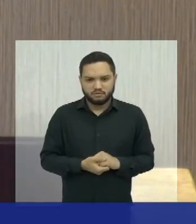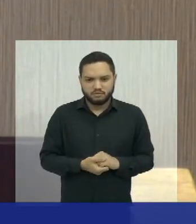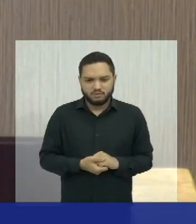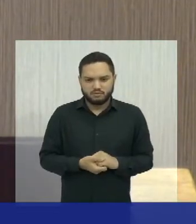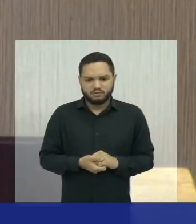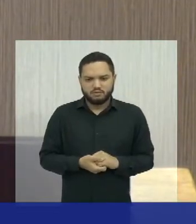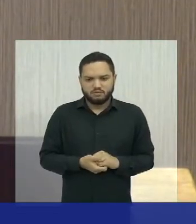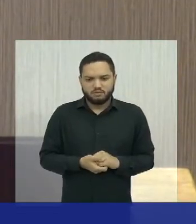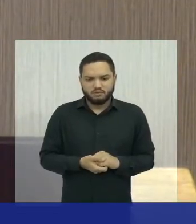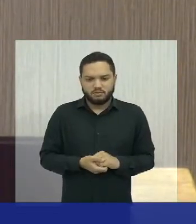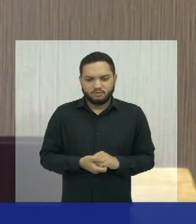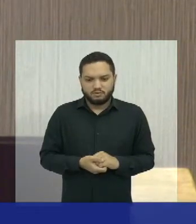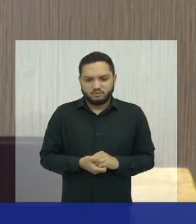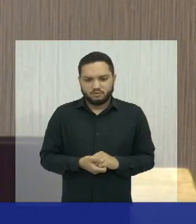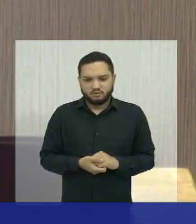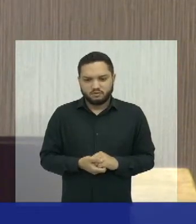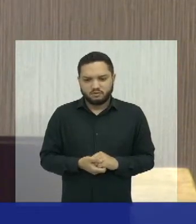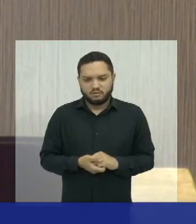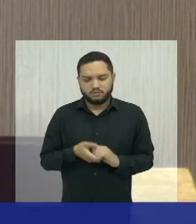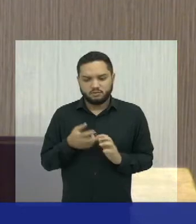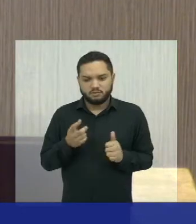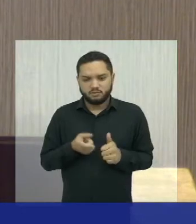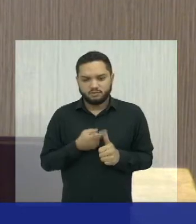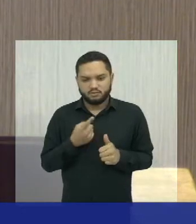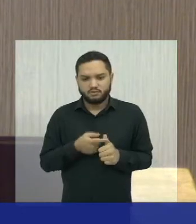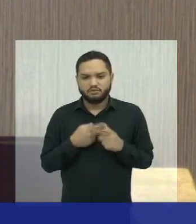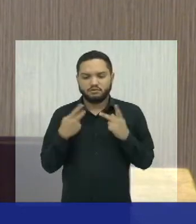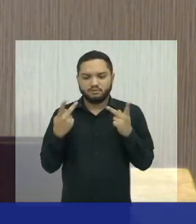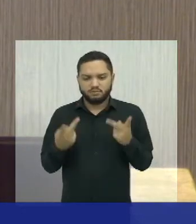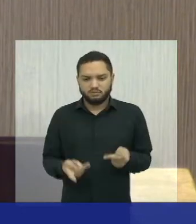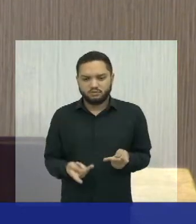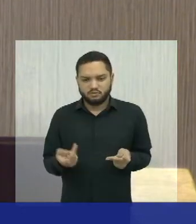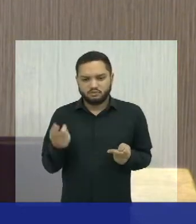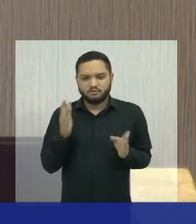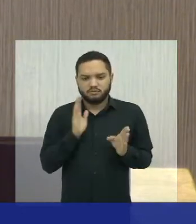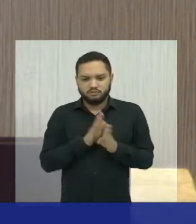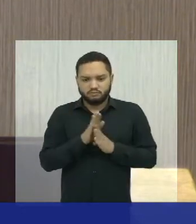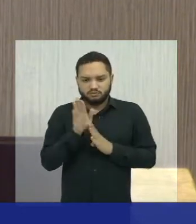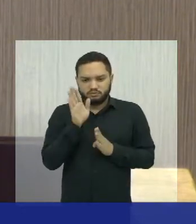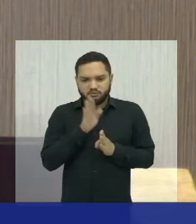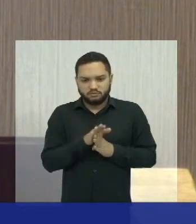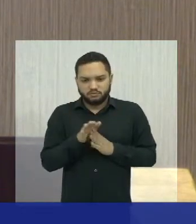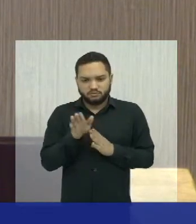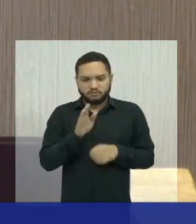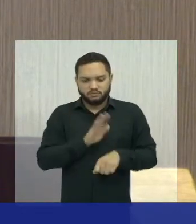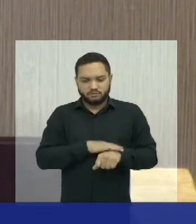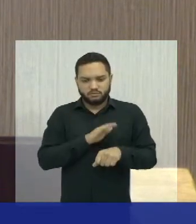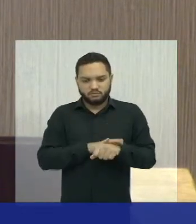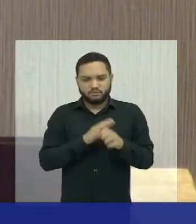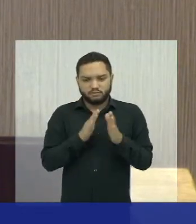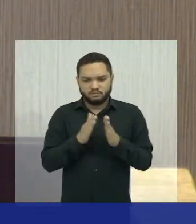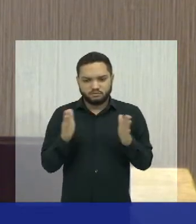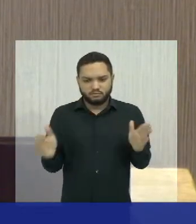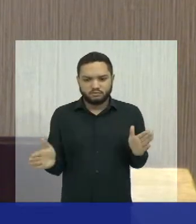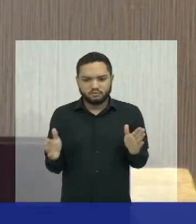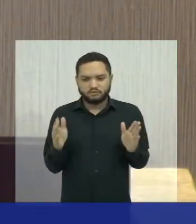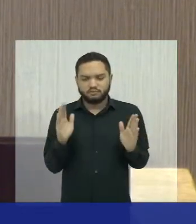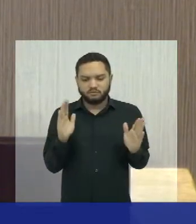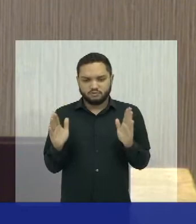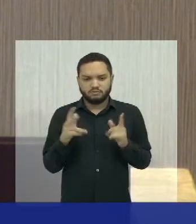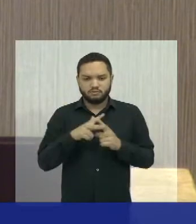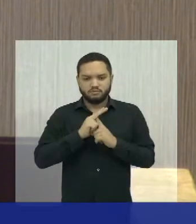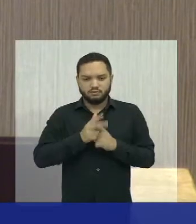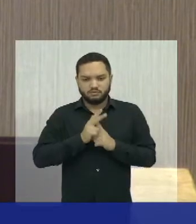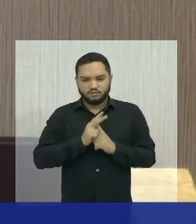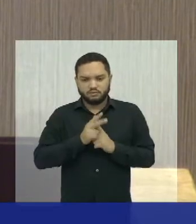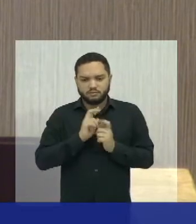pedagogia. Então, mais didático. Primeira visita, orientação, prazo de tantos dias para se adequar,